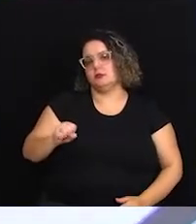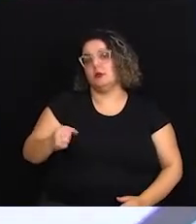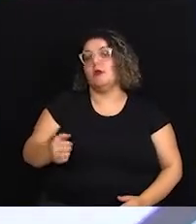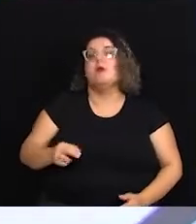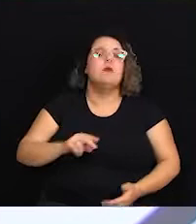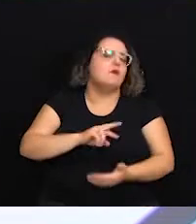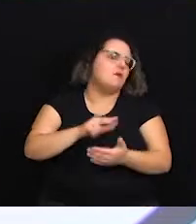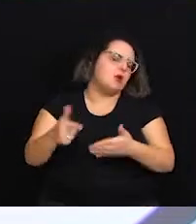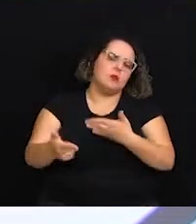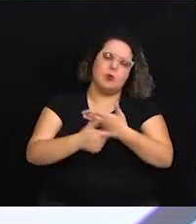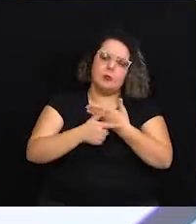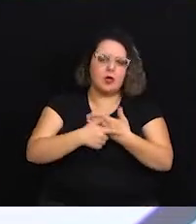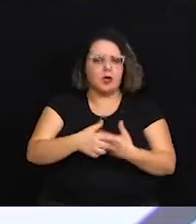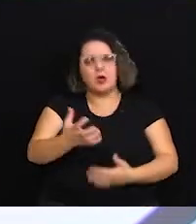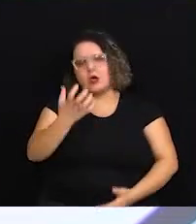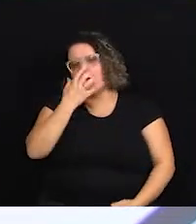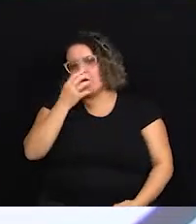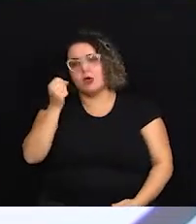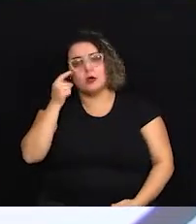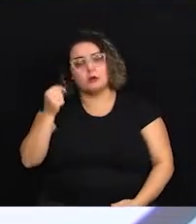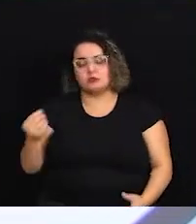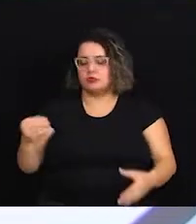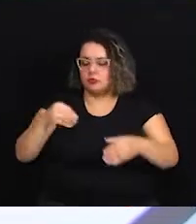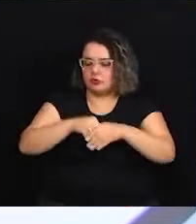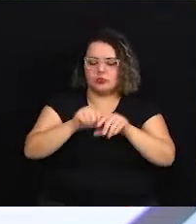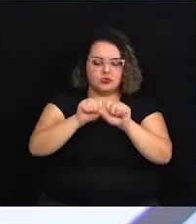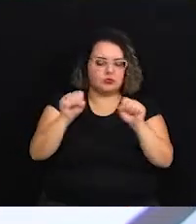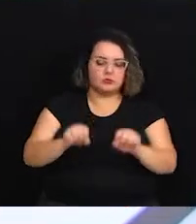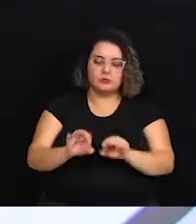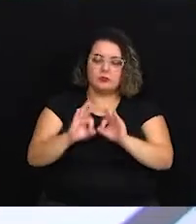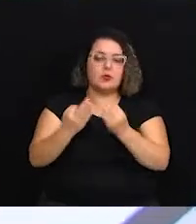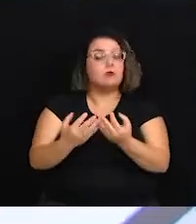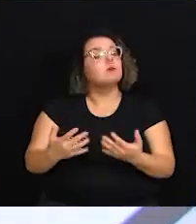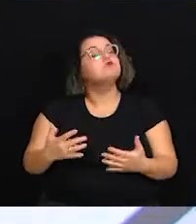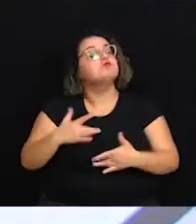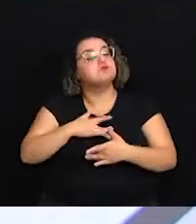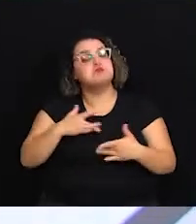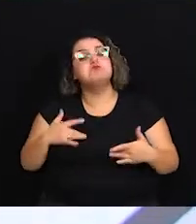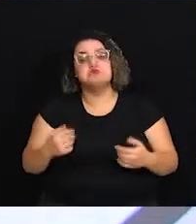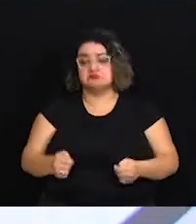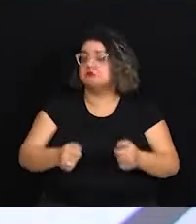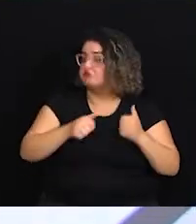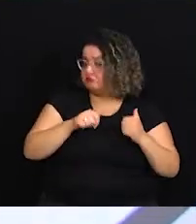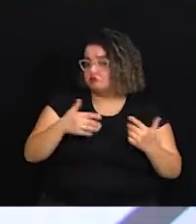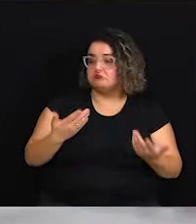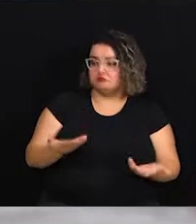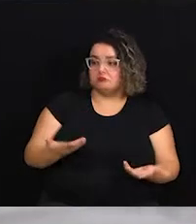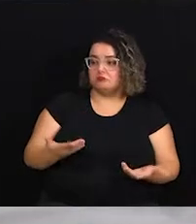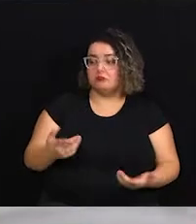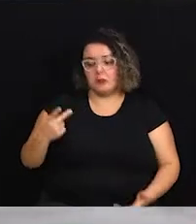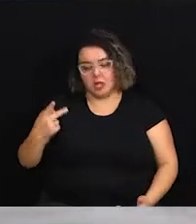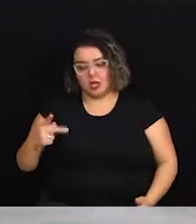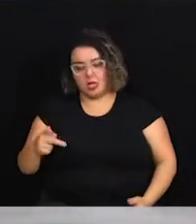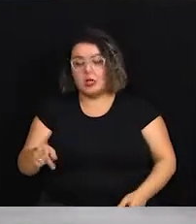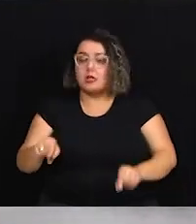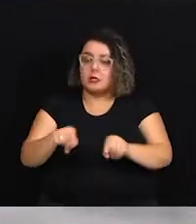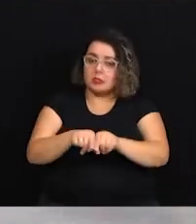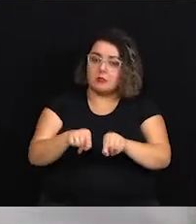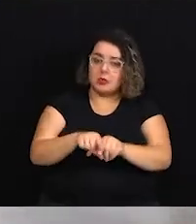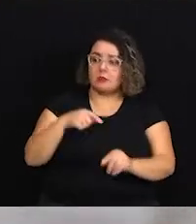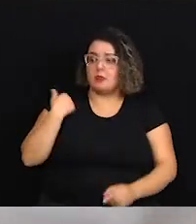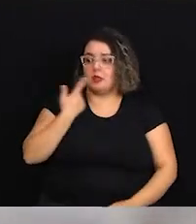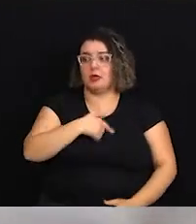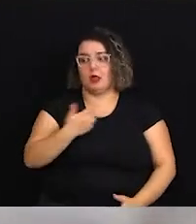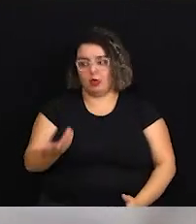cães e gatos podem ocupar no nosso sistema familiar de maneira muito saudável e benéfica, tanto para eles quanto